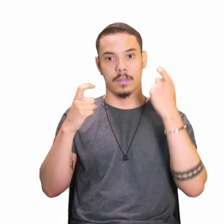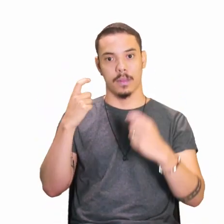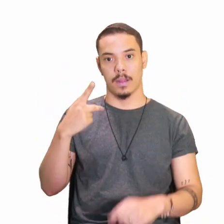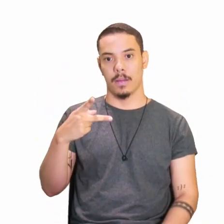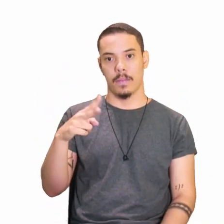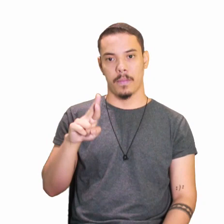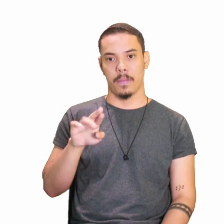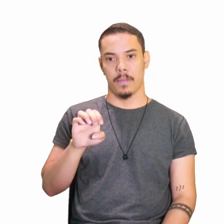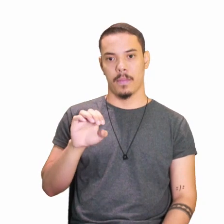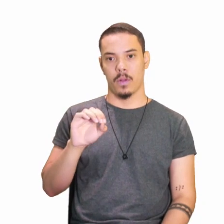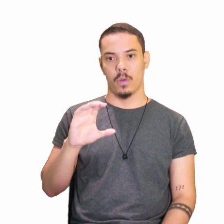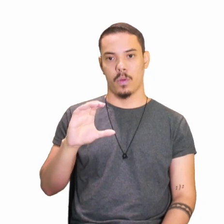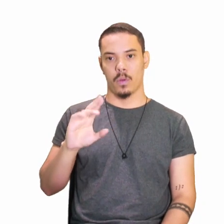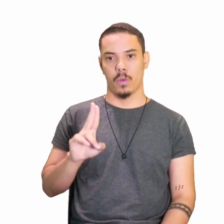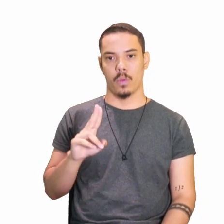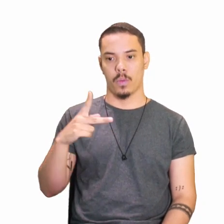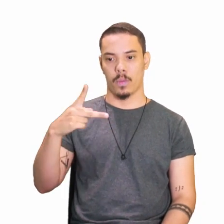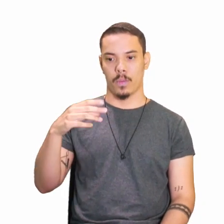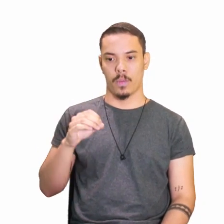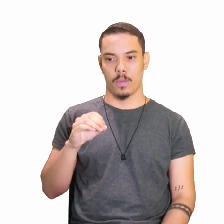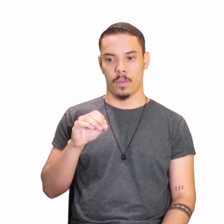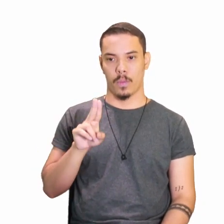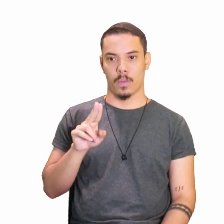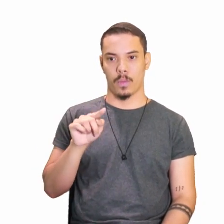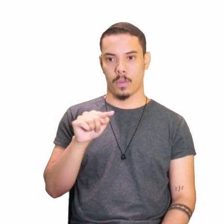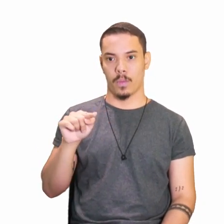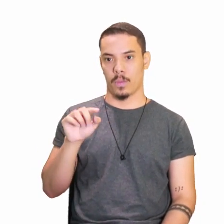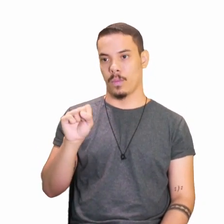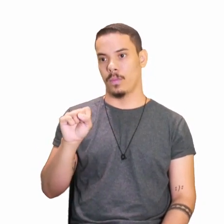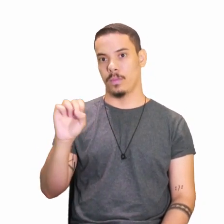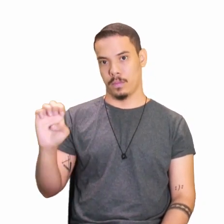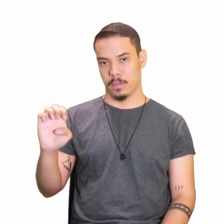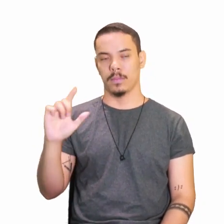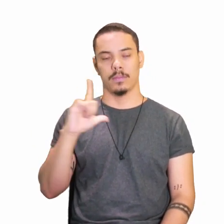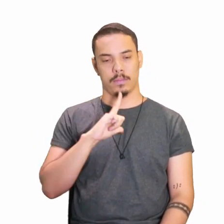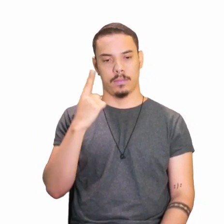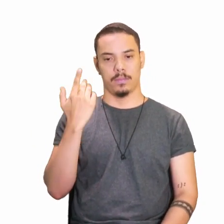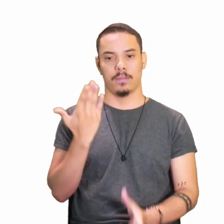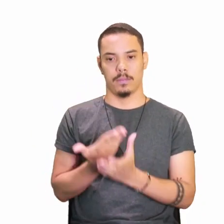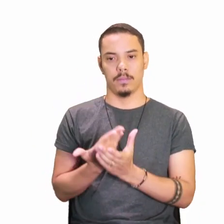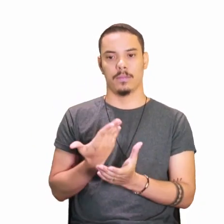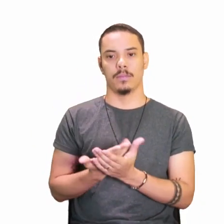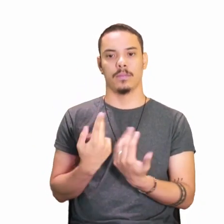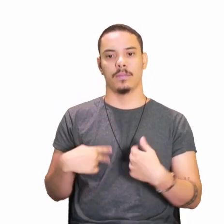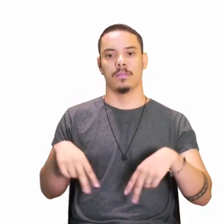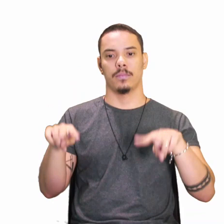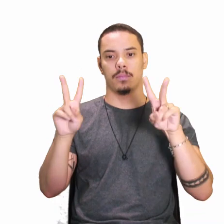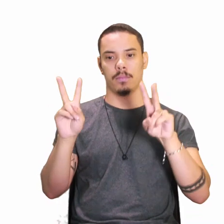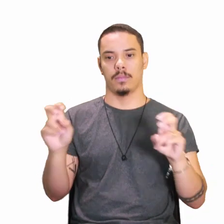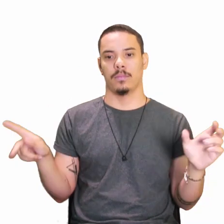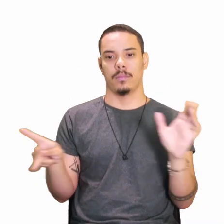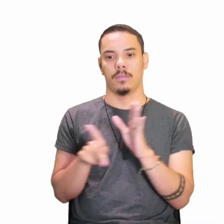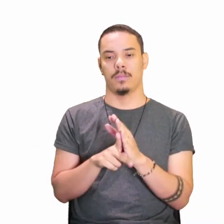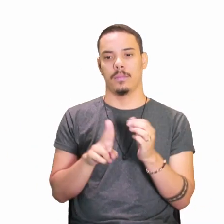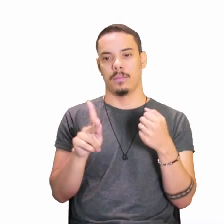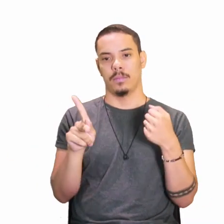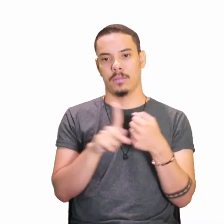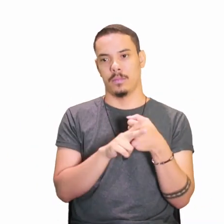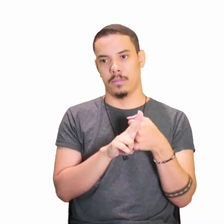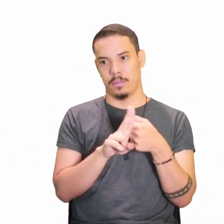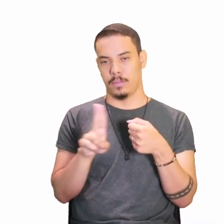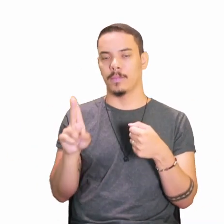sei tá bom nós vamos ter que uma aula sobre a colocação pronominal